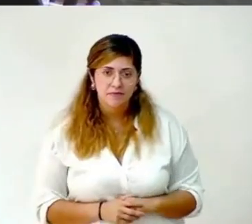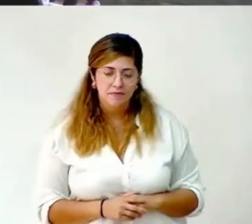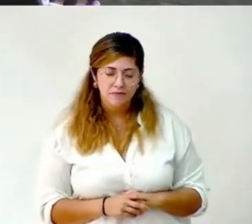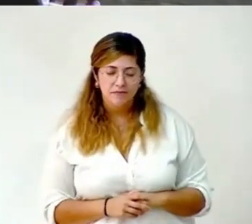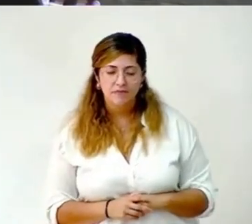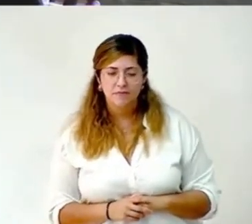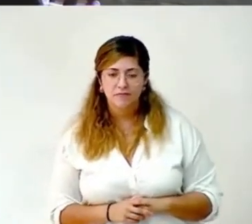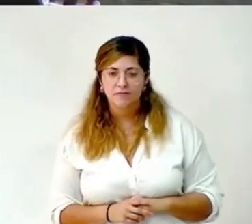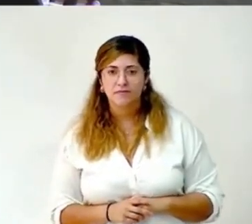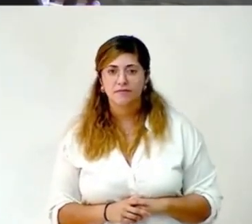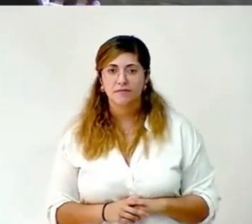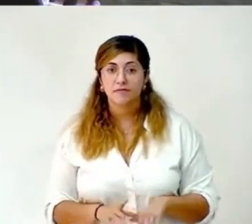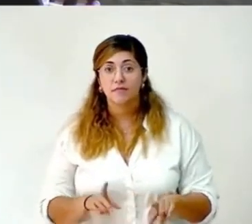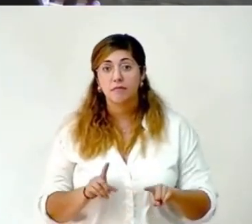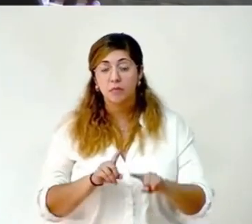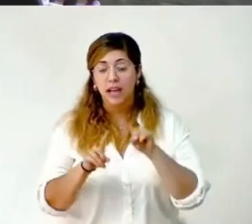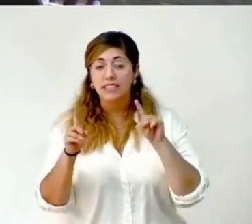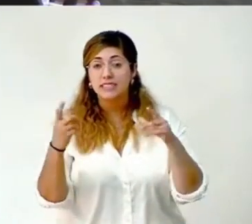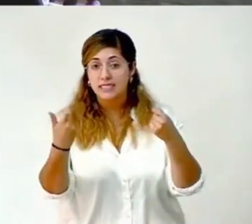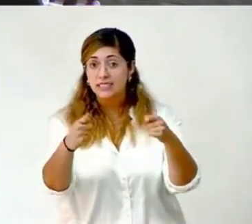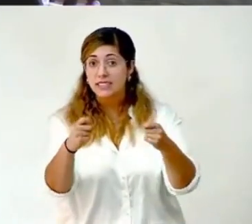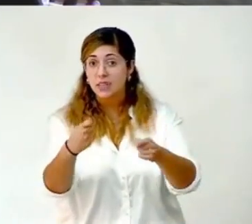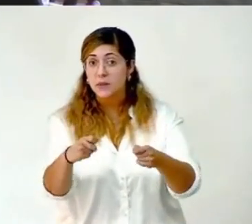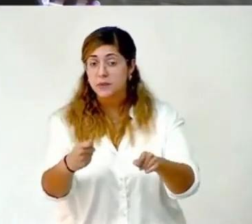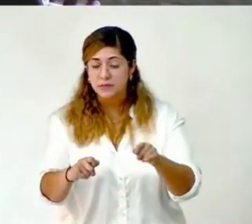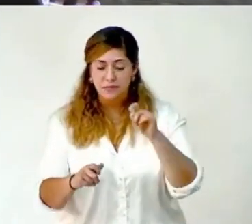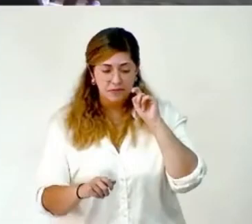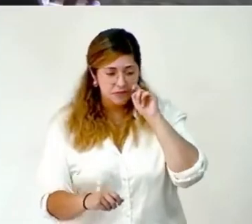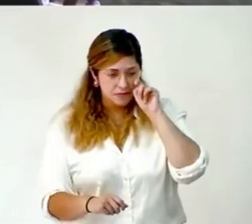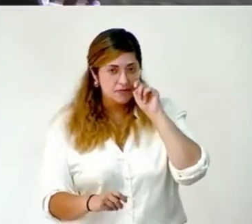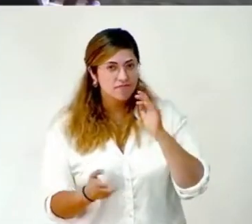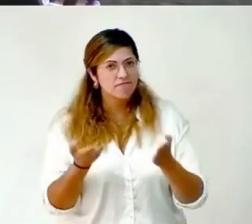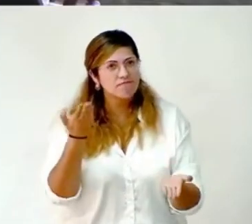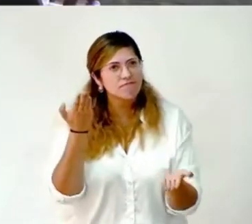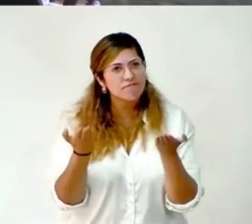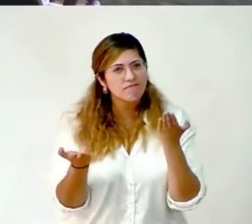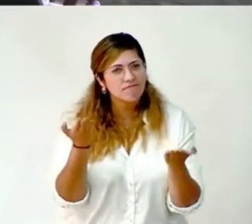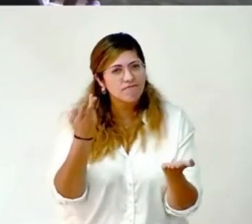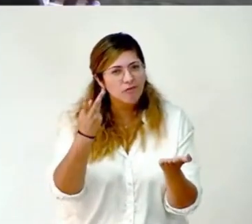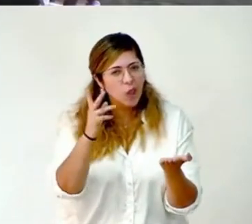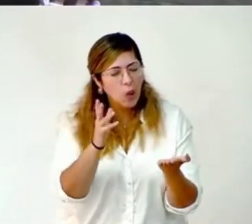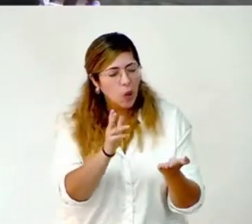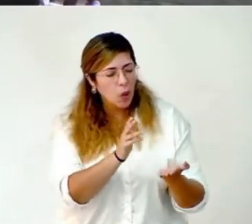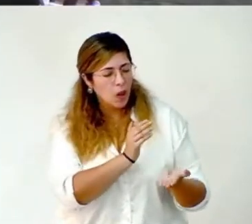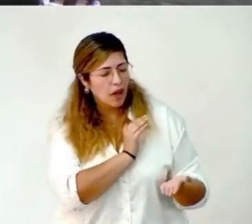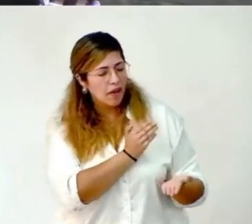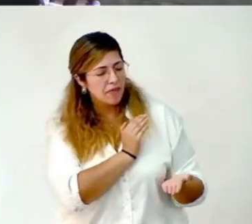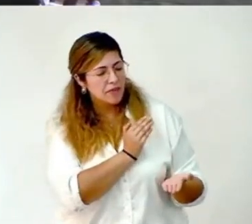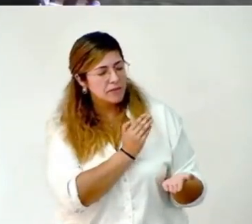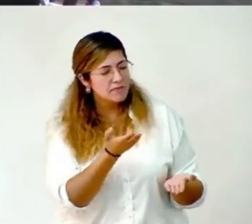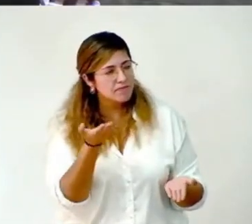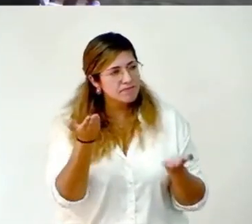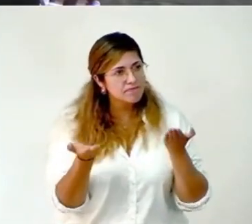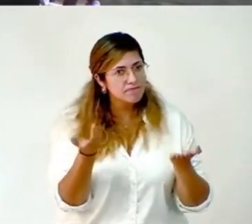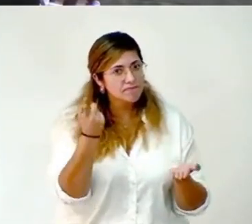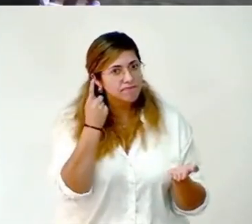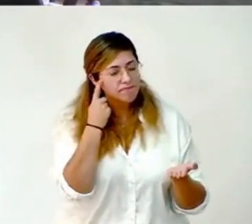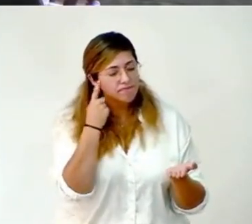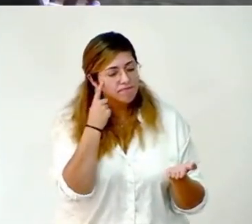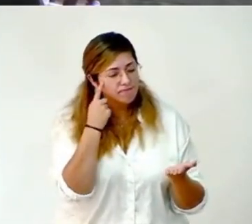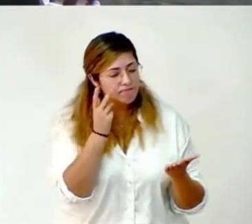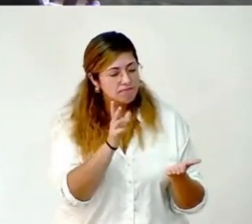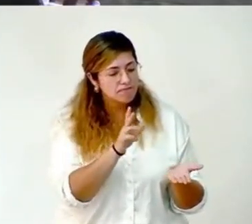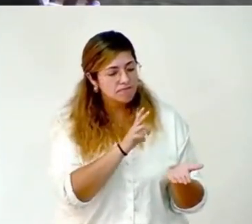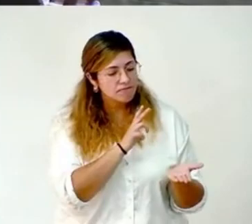Mas nós precisamos avaliar e confrontar algo no nosso coração. E a respeito disso, um pastor de nome Sinclair